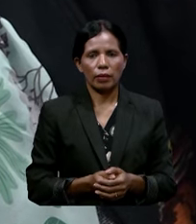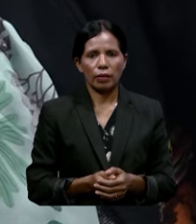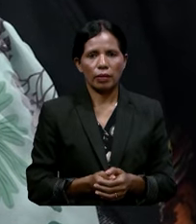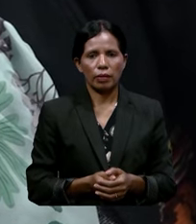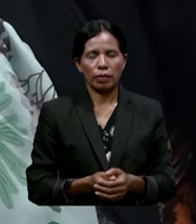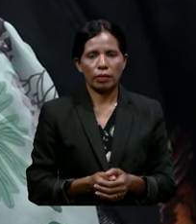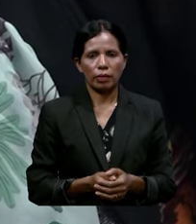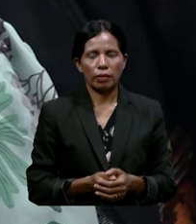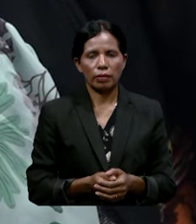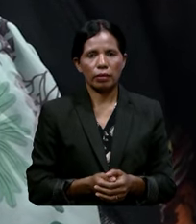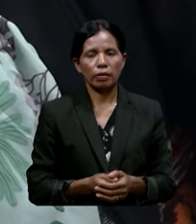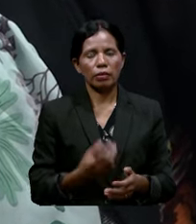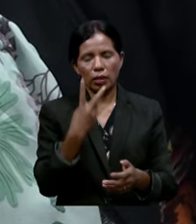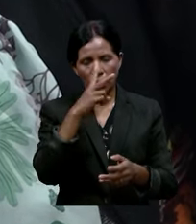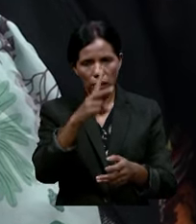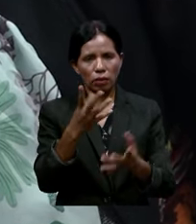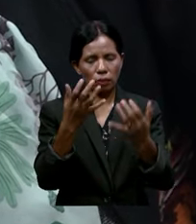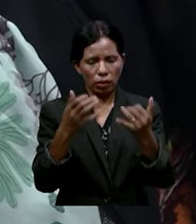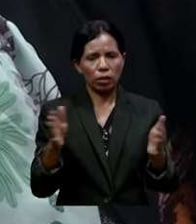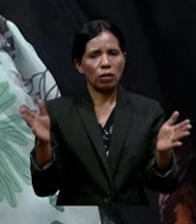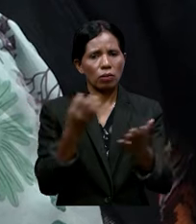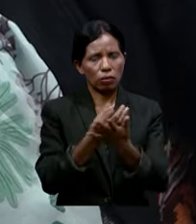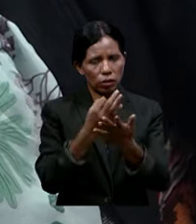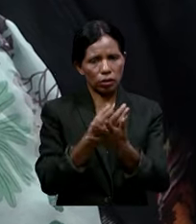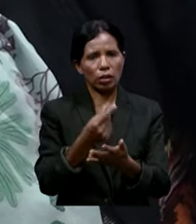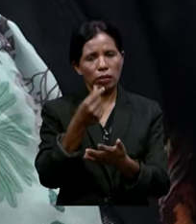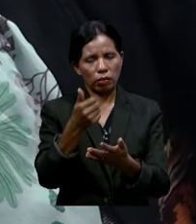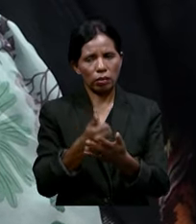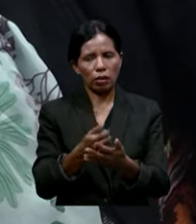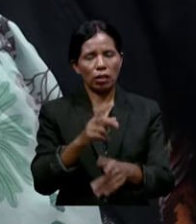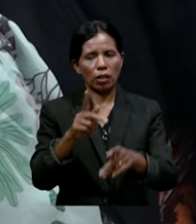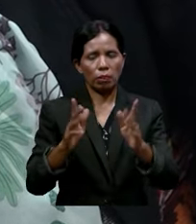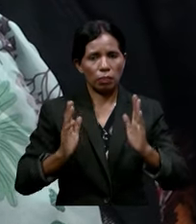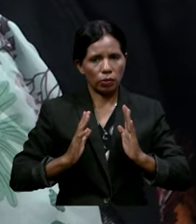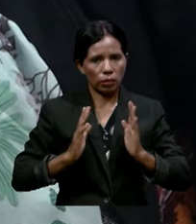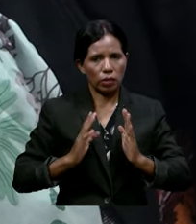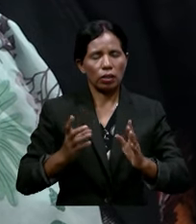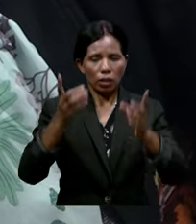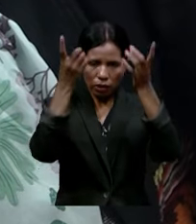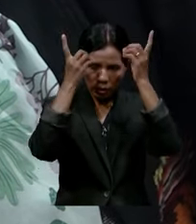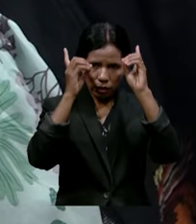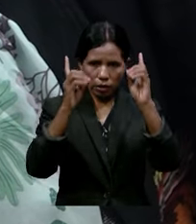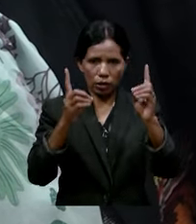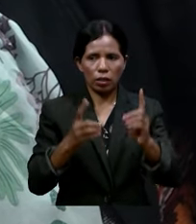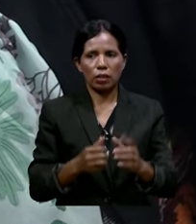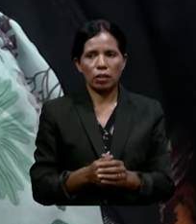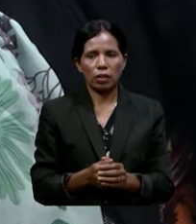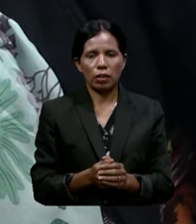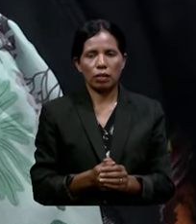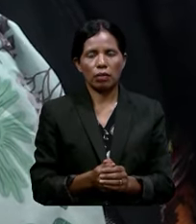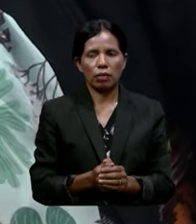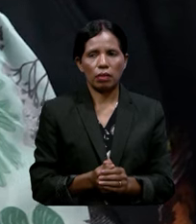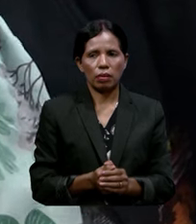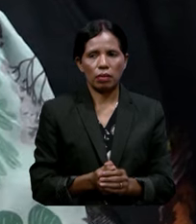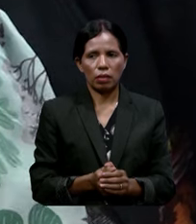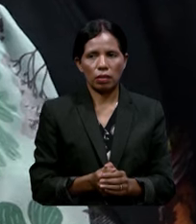desta vez mas que com antes né mas nem uma boa tira nem decisão antes né sim aí